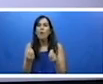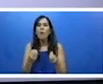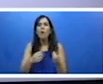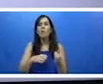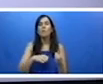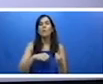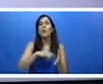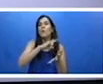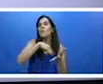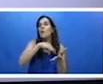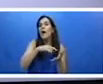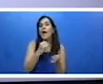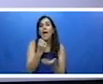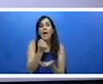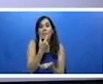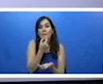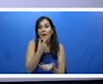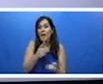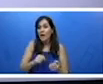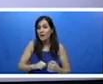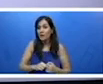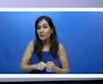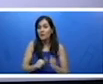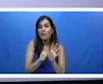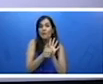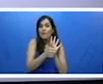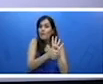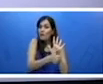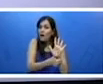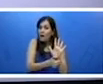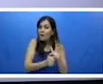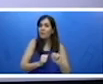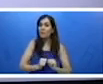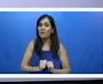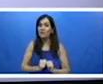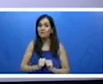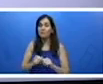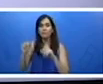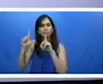remédio, a fábula, o outdoor.